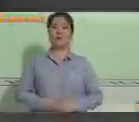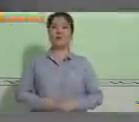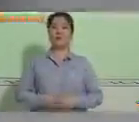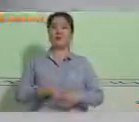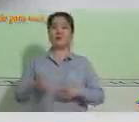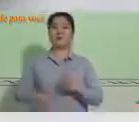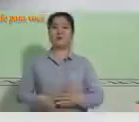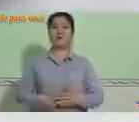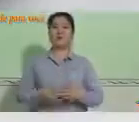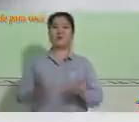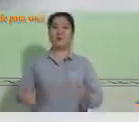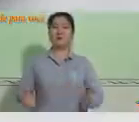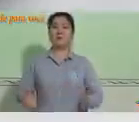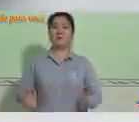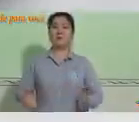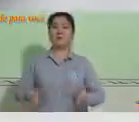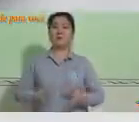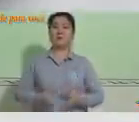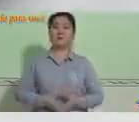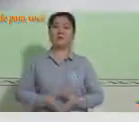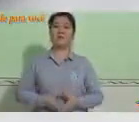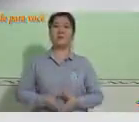pequenas cicatrizes que são mais altas que a pele,